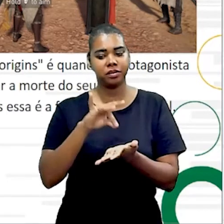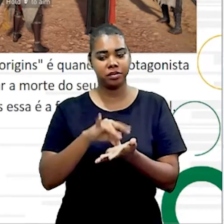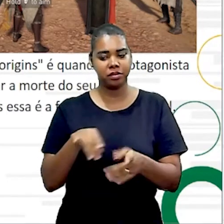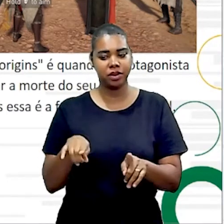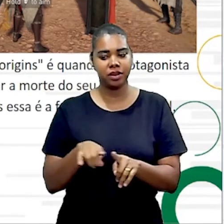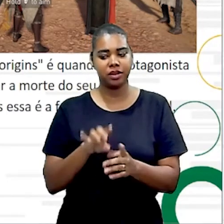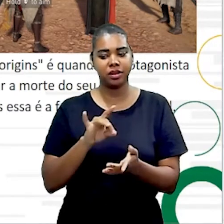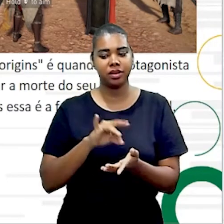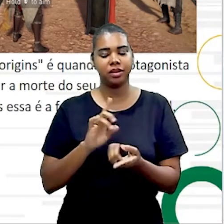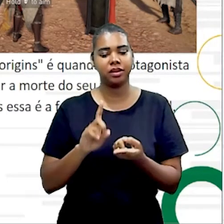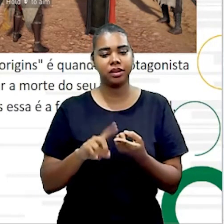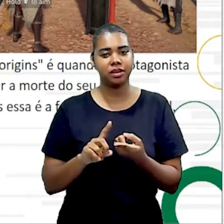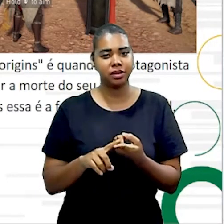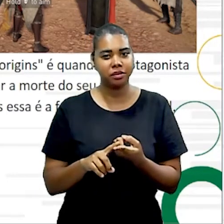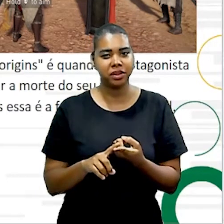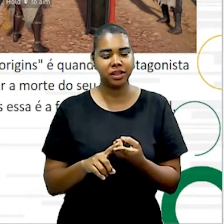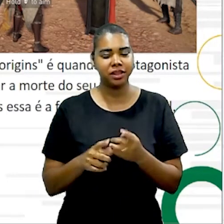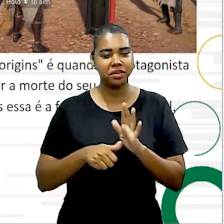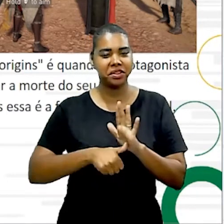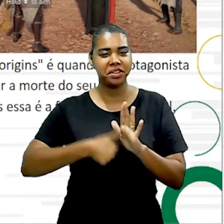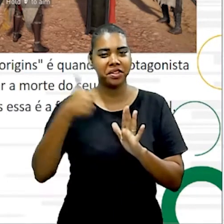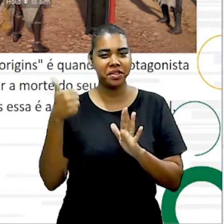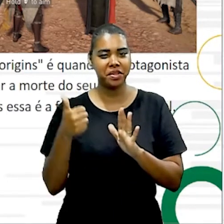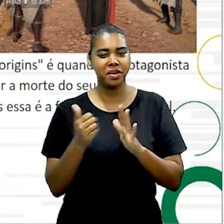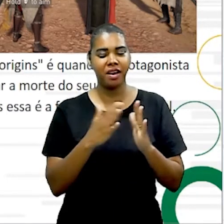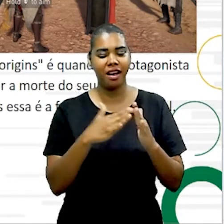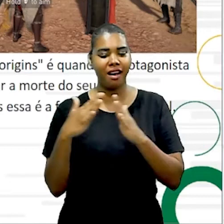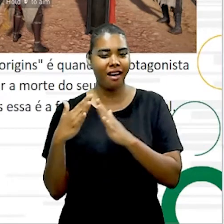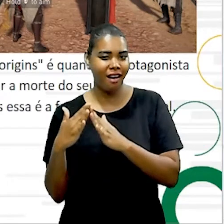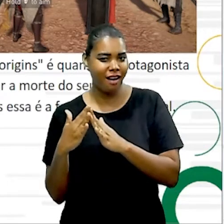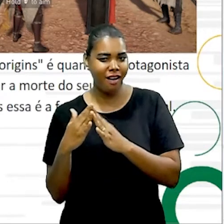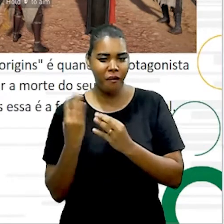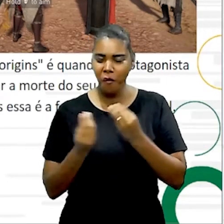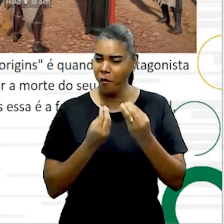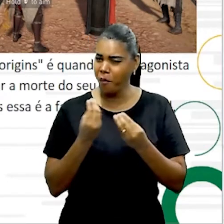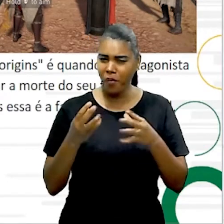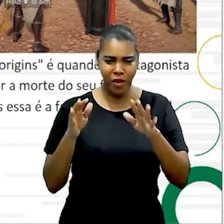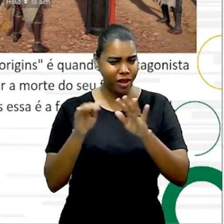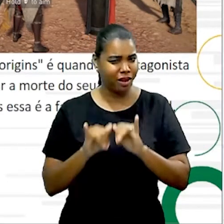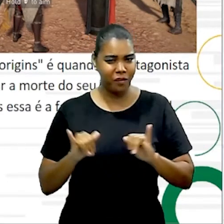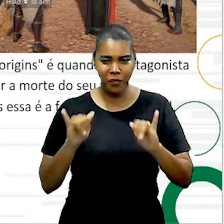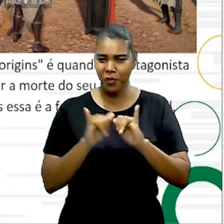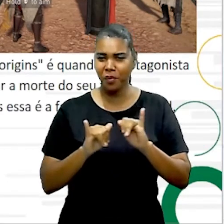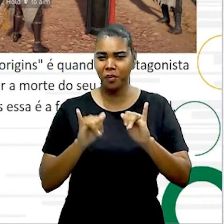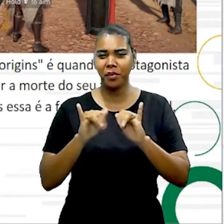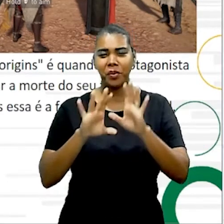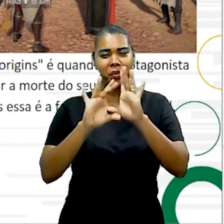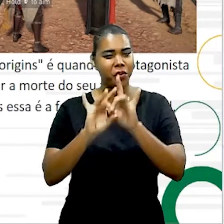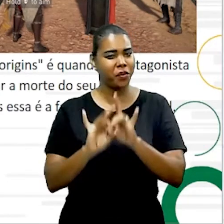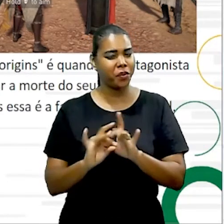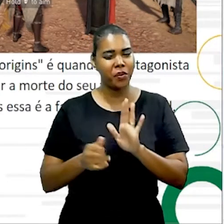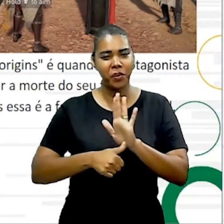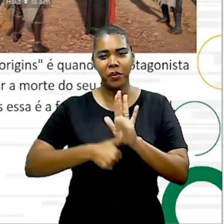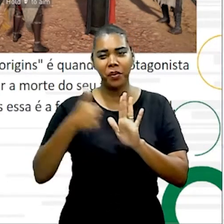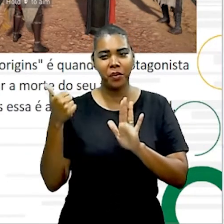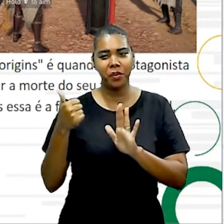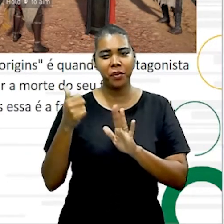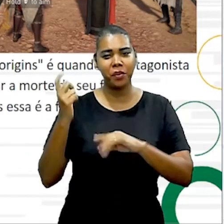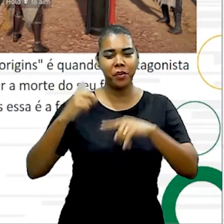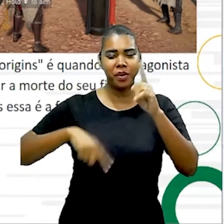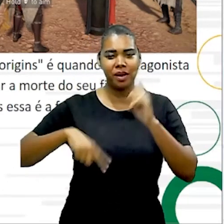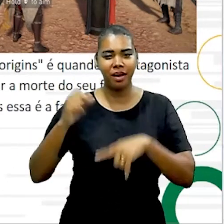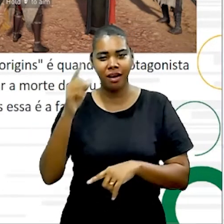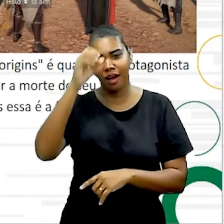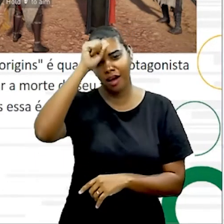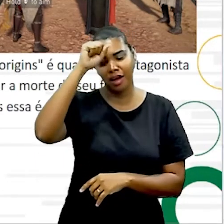Origins, você tem a primeira vila, com um lugar comum, que você tem o primeiro contexto da história, a ponto de virada, você aprende a